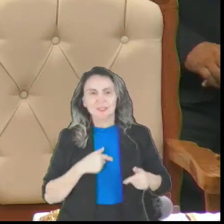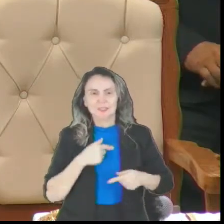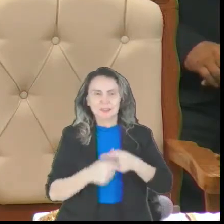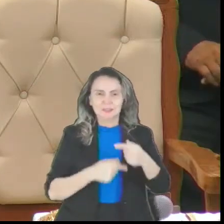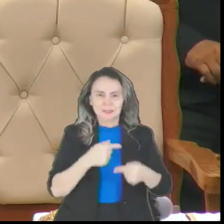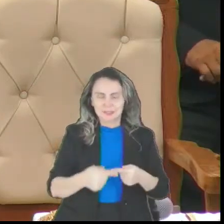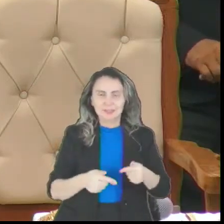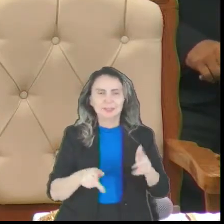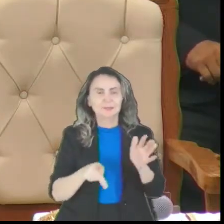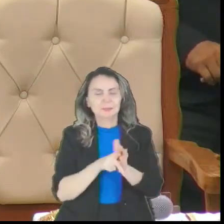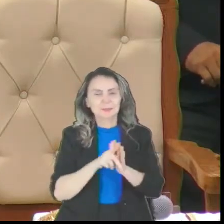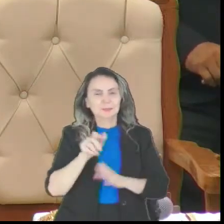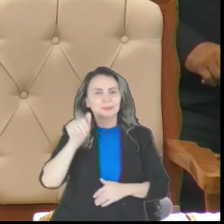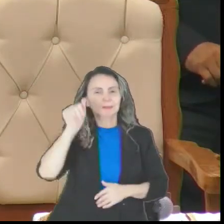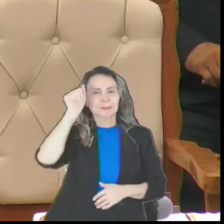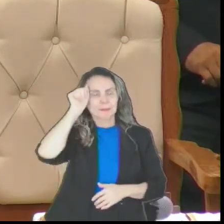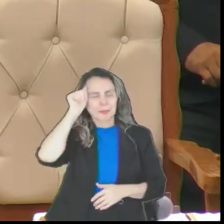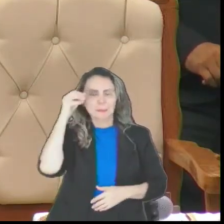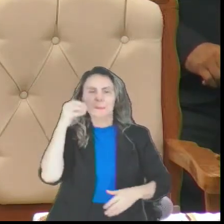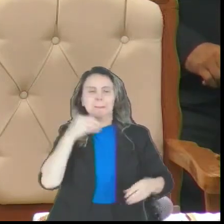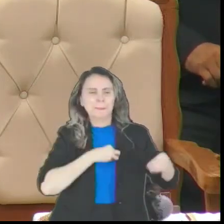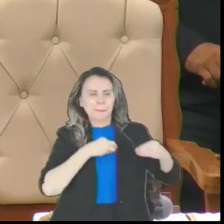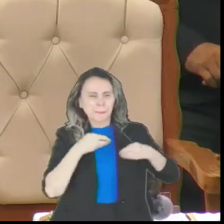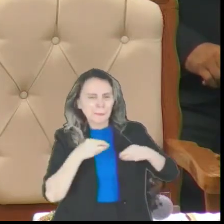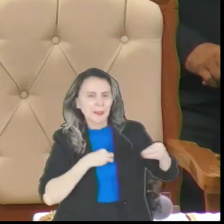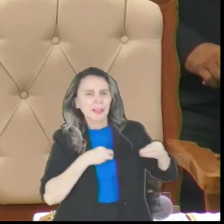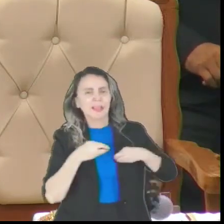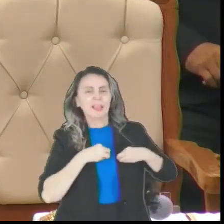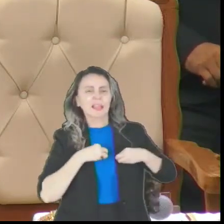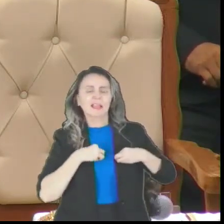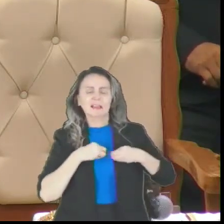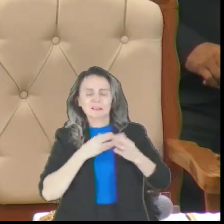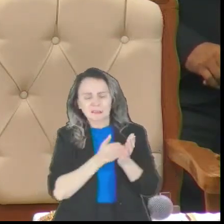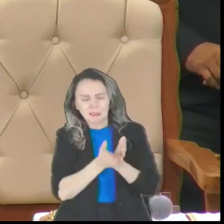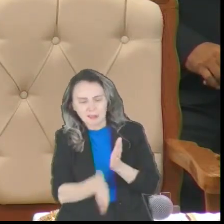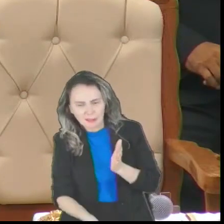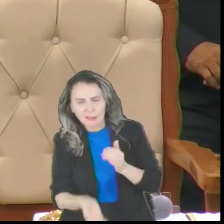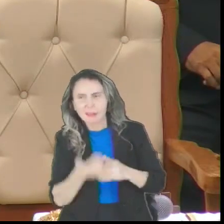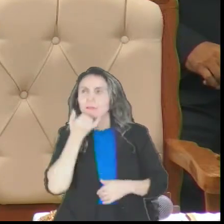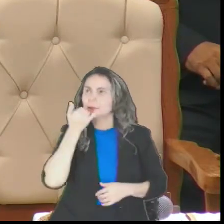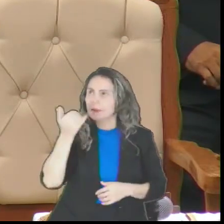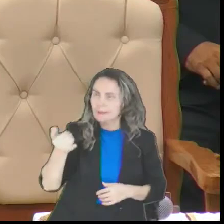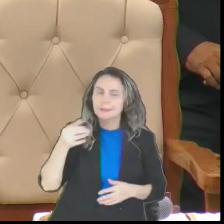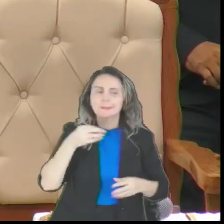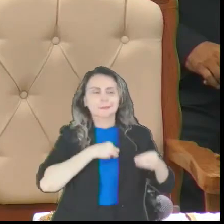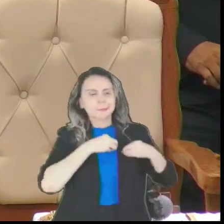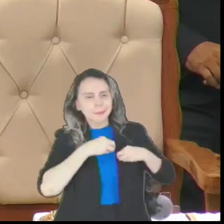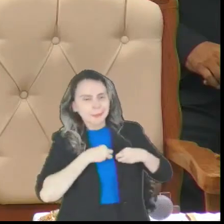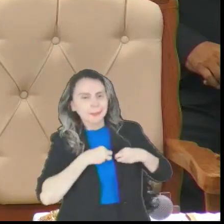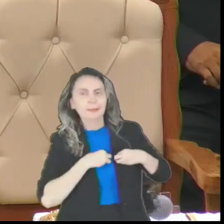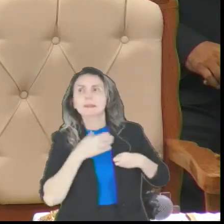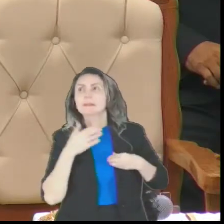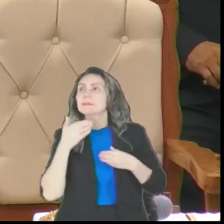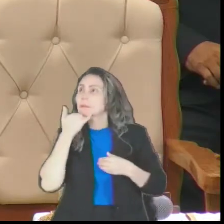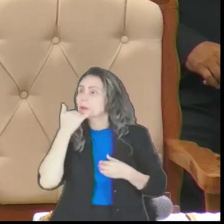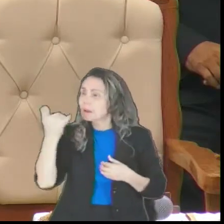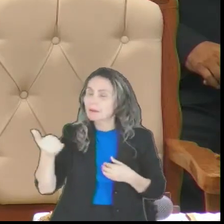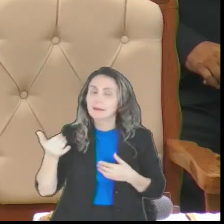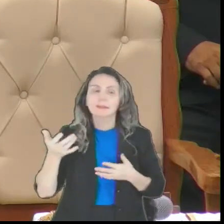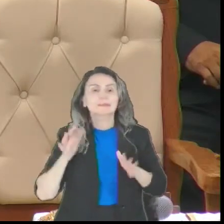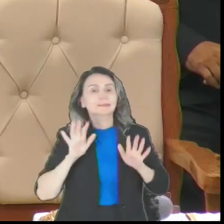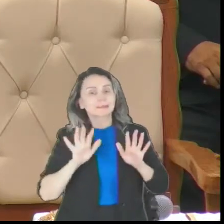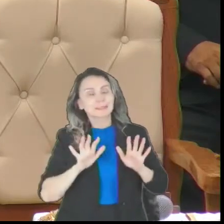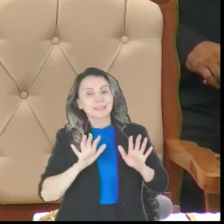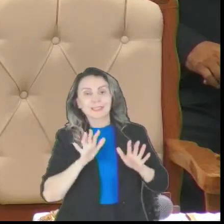se levanta, que cai, que peca, pede perdão, que chora, que ri, sempre. Mas quando este homem, ele se volta